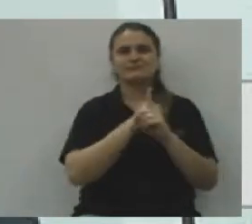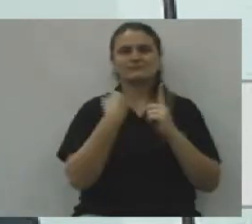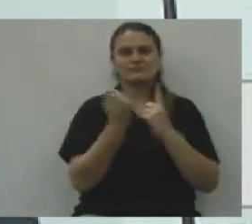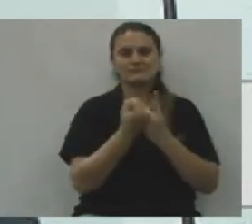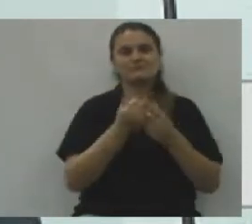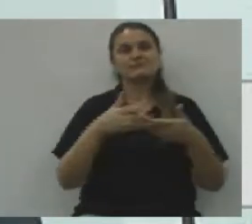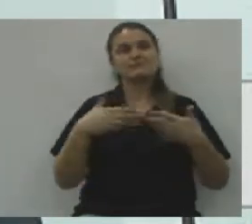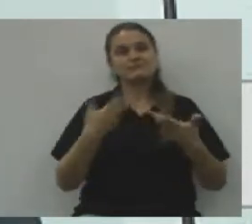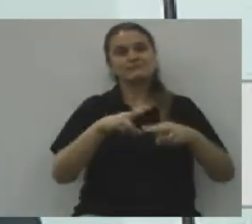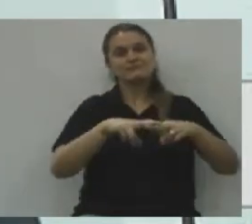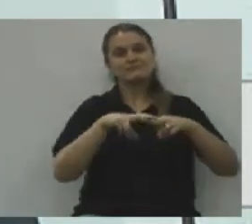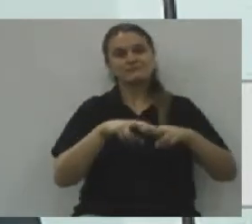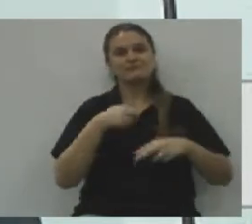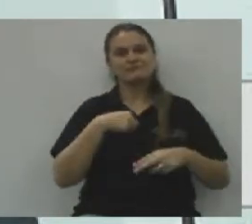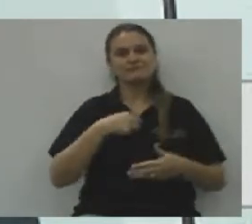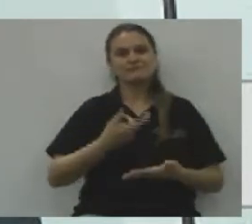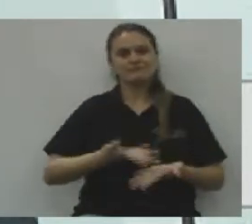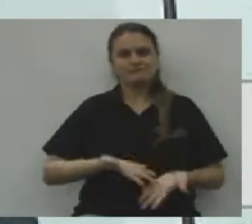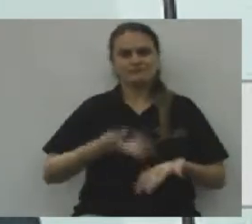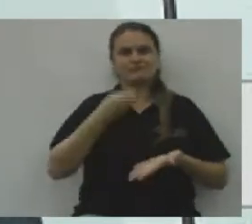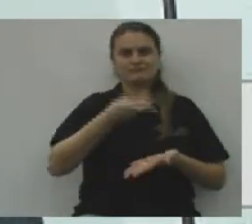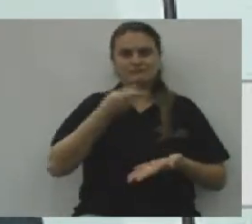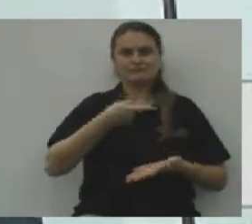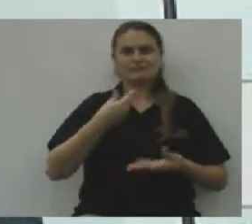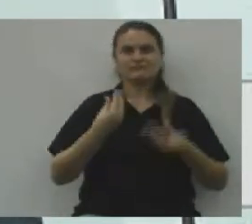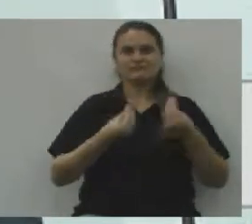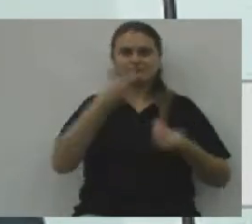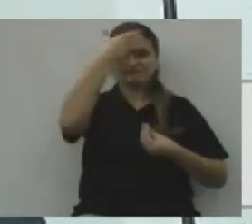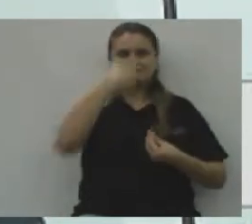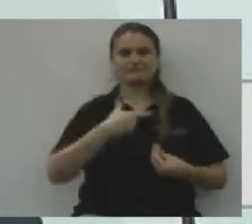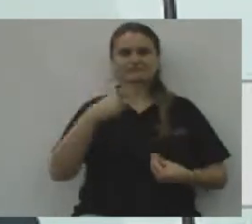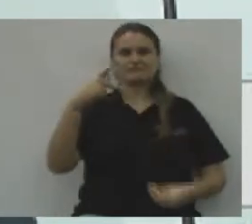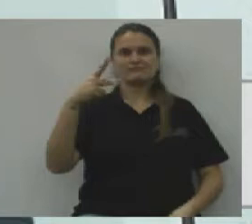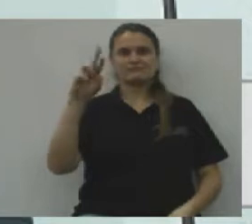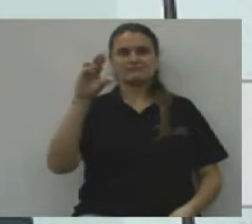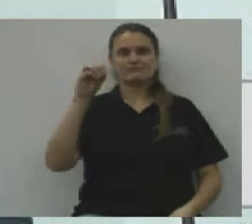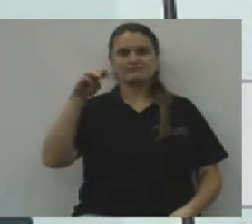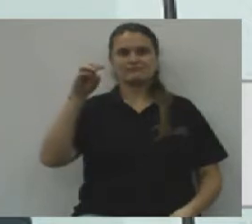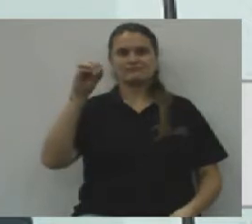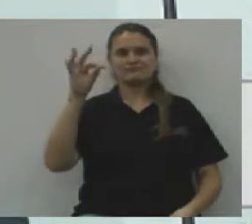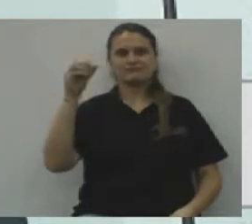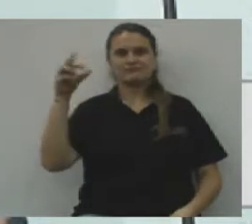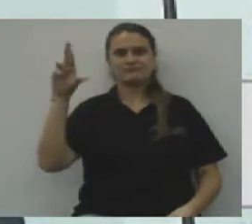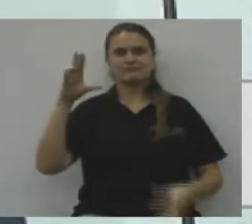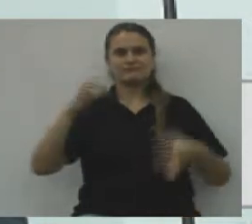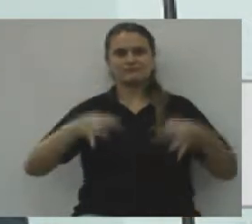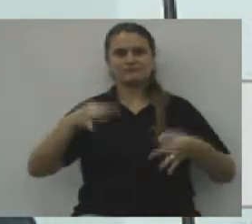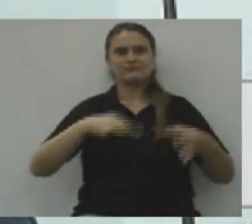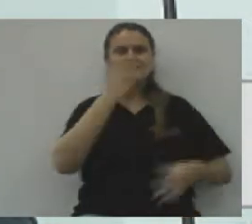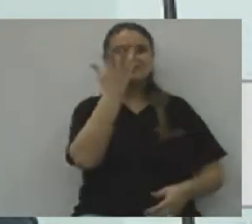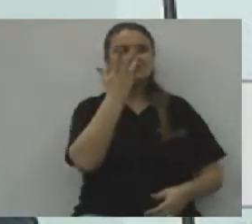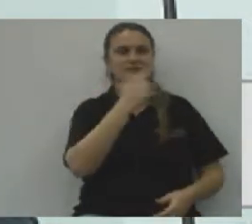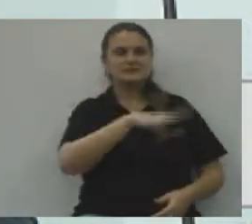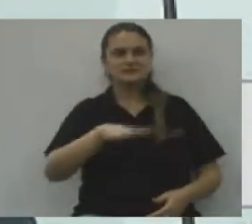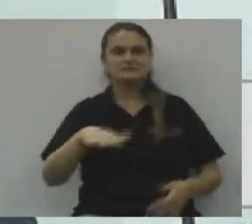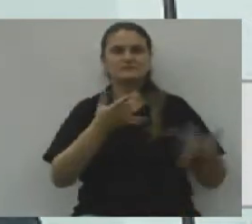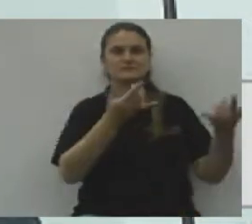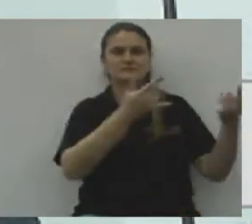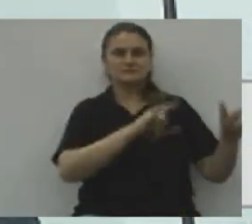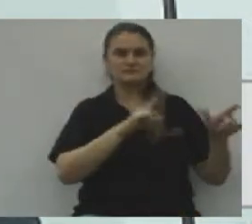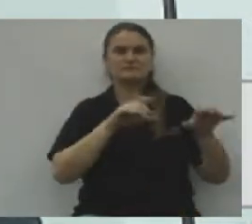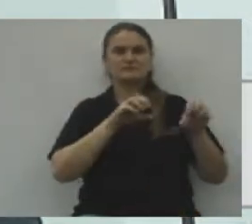E, por isso, venho aqui como promotor de justiça, como representante da Promotoria de Justiça, da Infância e da Juventude e da Educação,